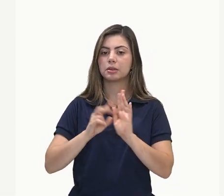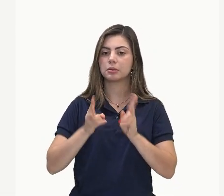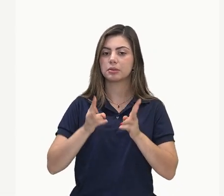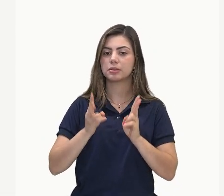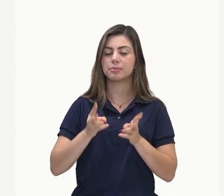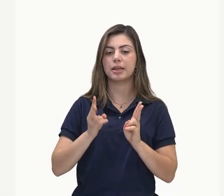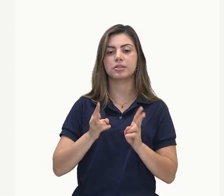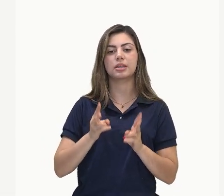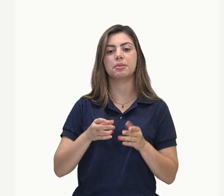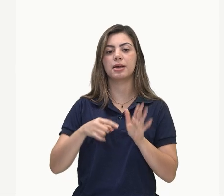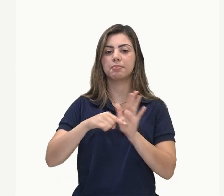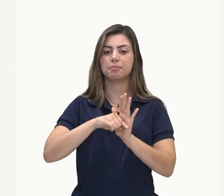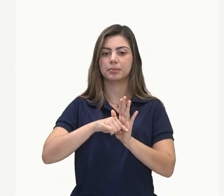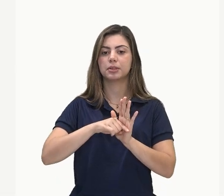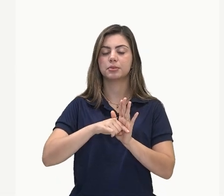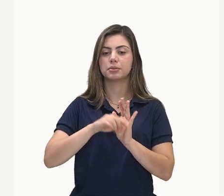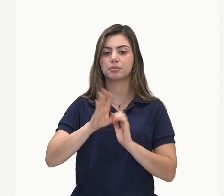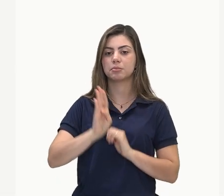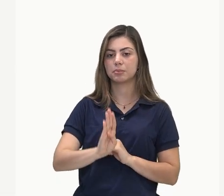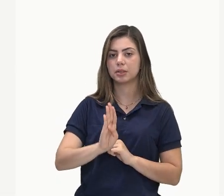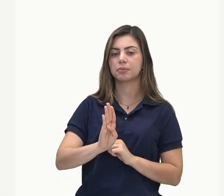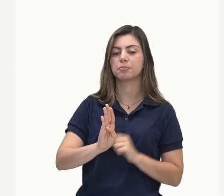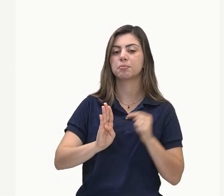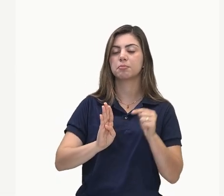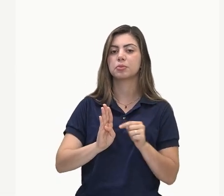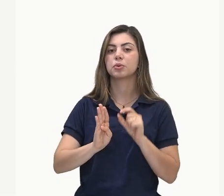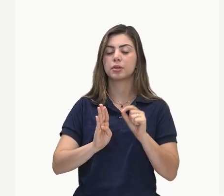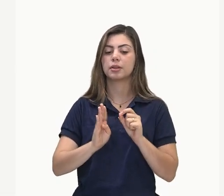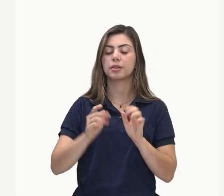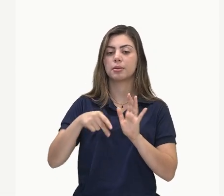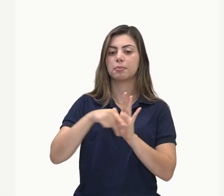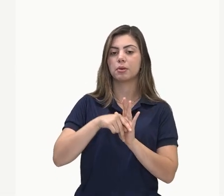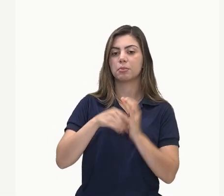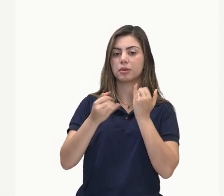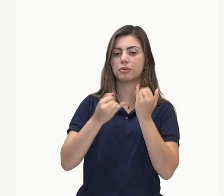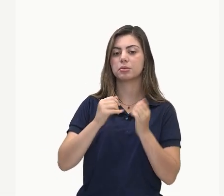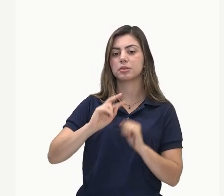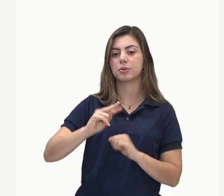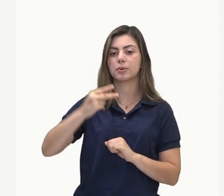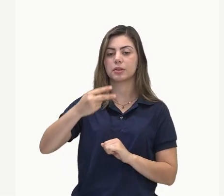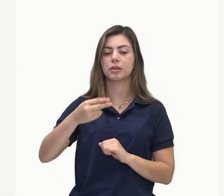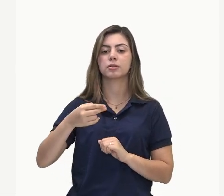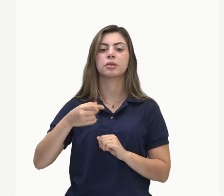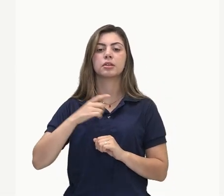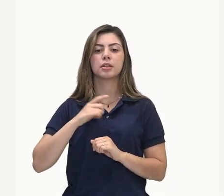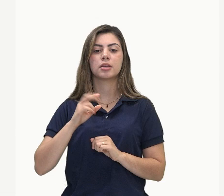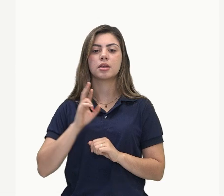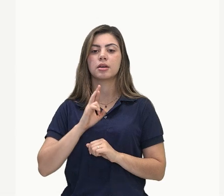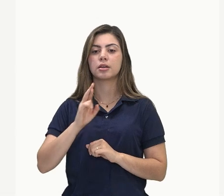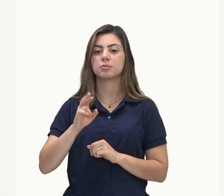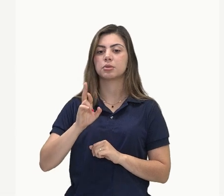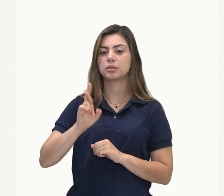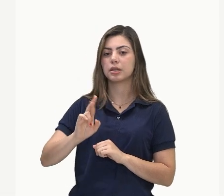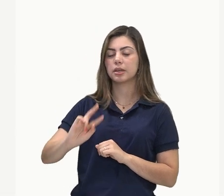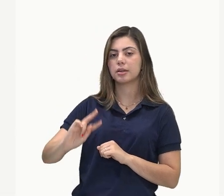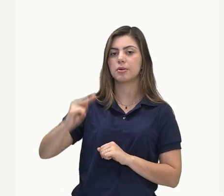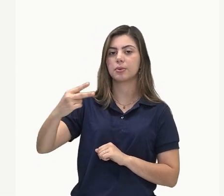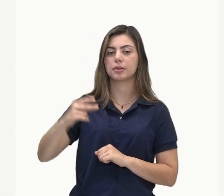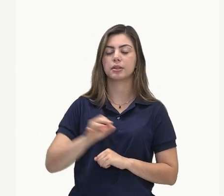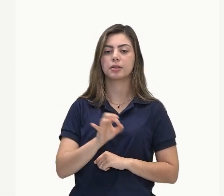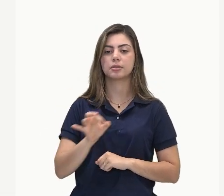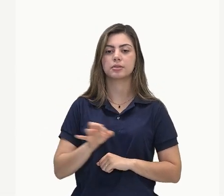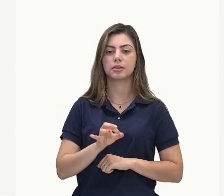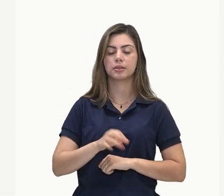aparecer, B, que é a ordenada do centro, ao quadrado, igual ao raio ao quadrado. Ou